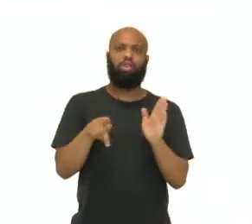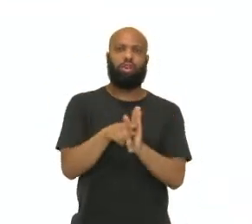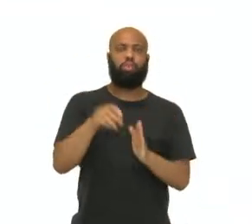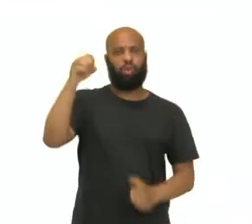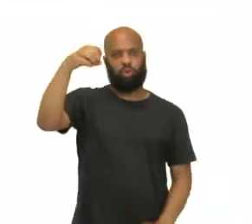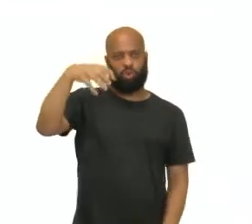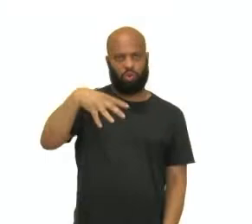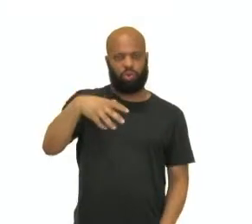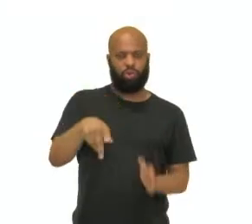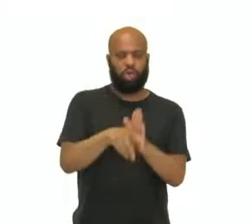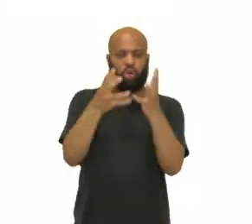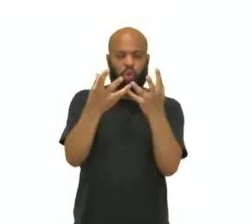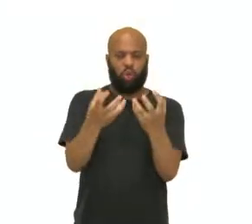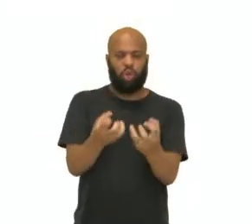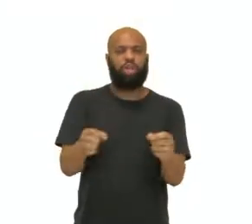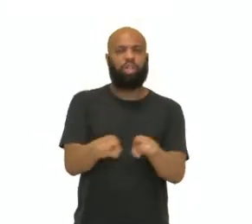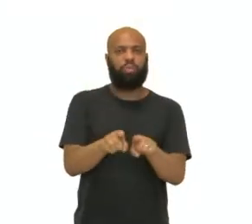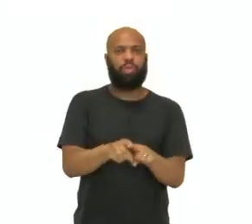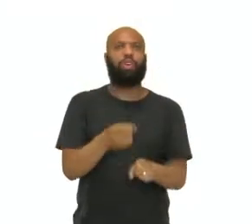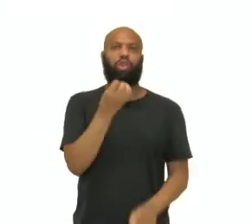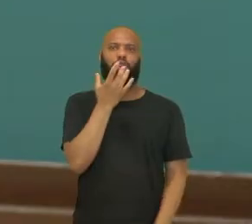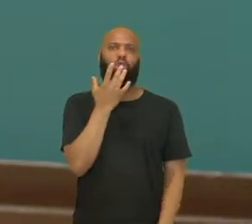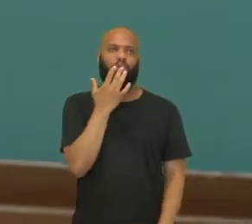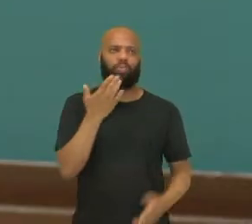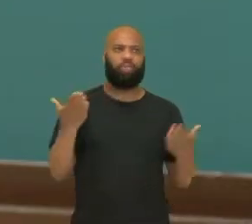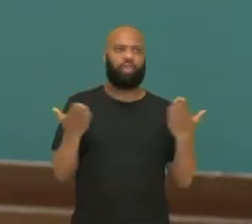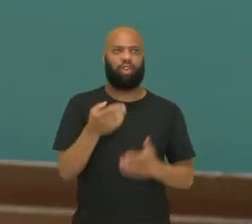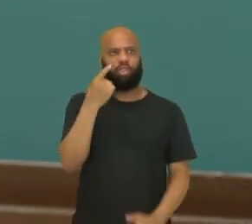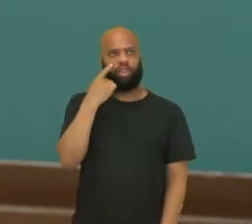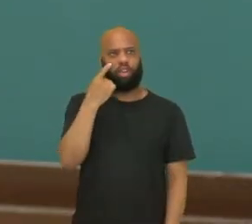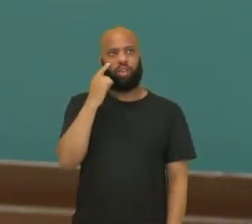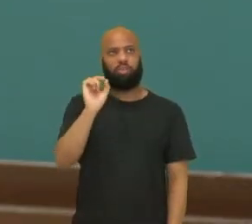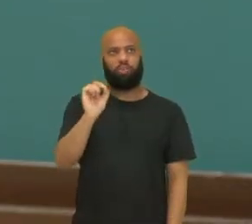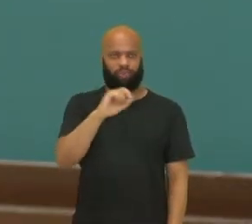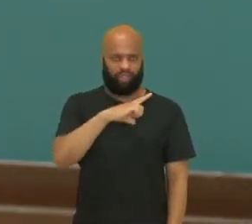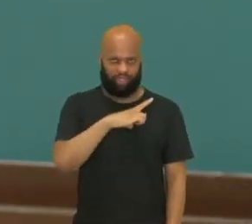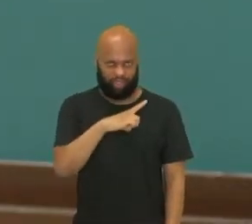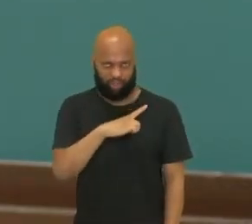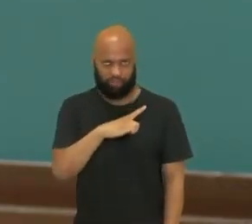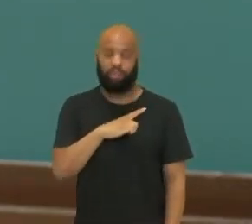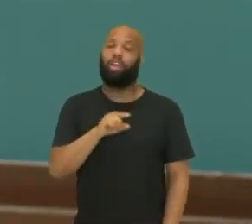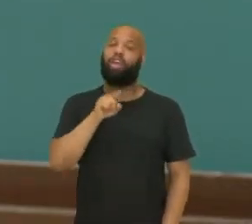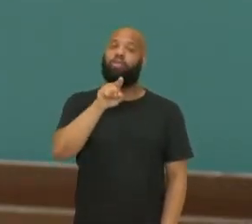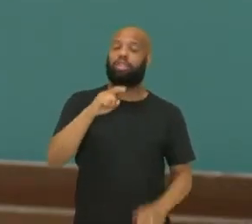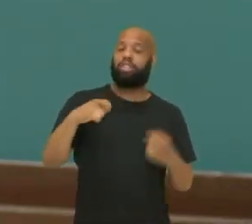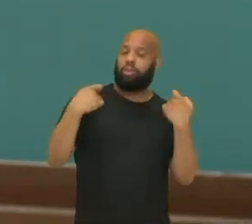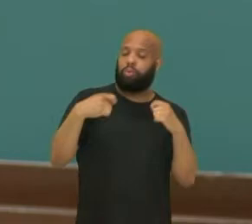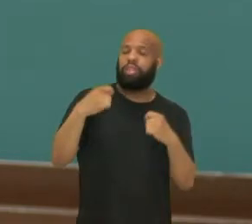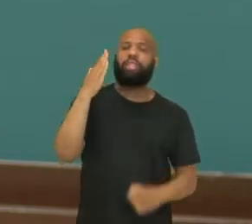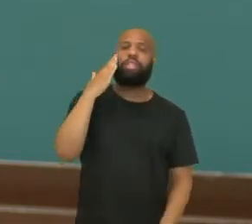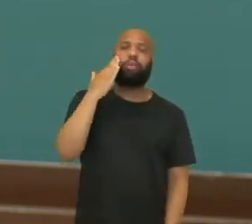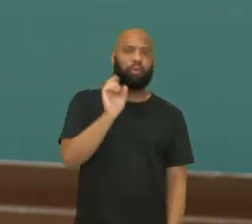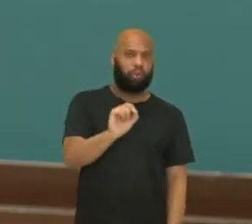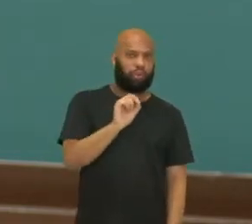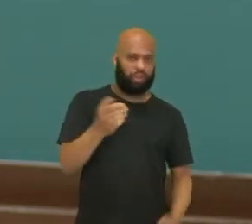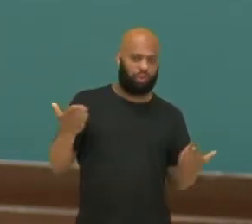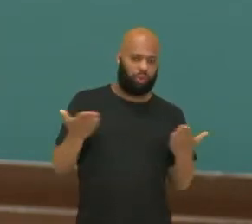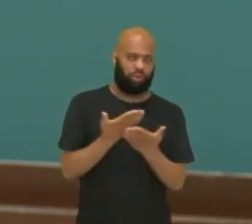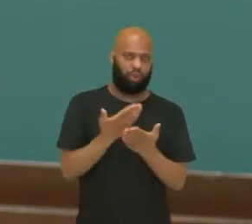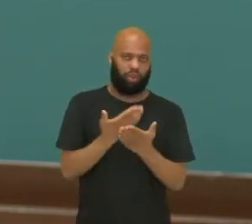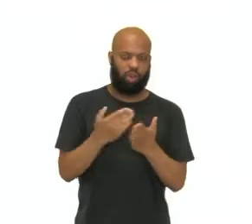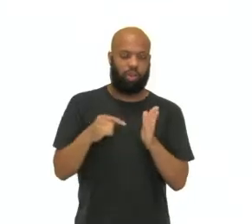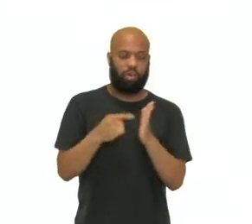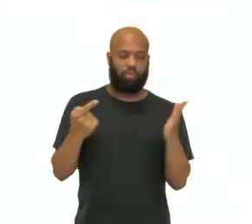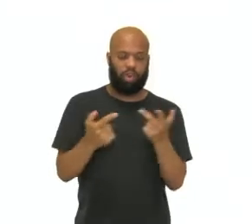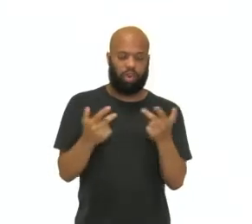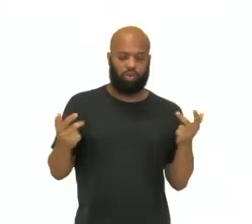absorção quanto das cores. Então vamos lá? Olha só, o que você precisa saber para essa aula?